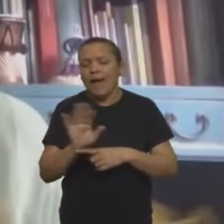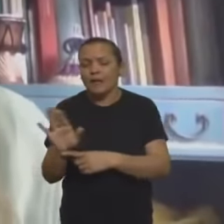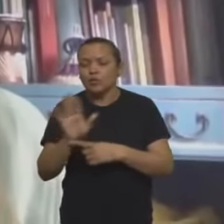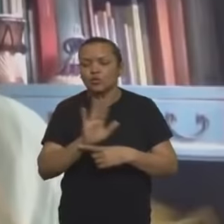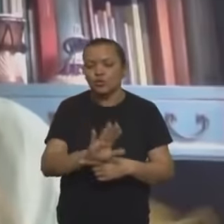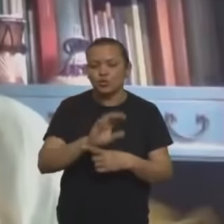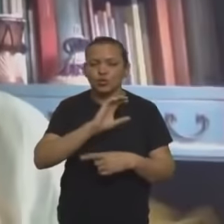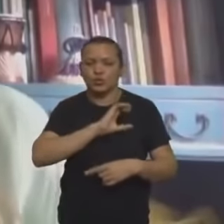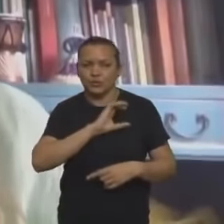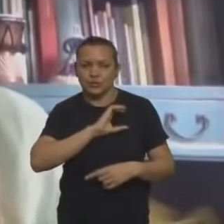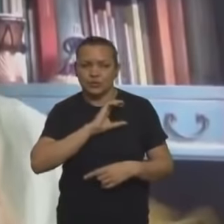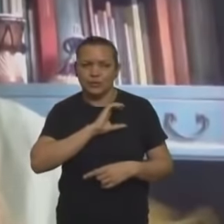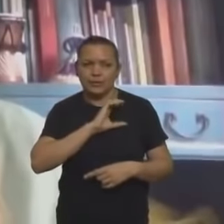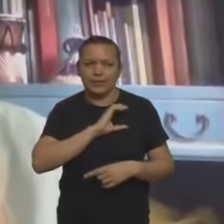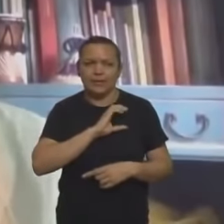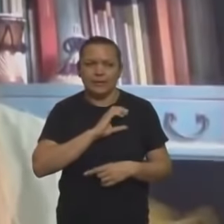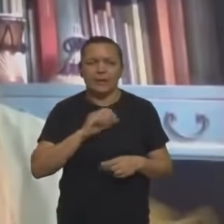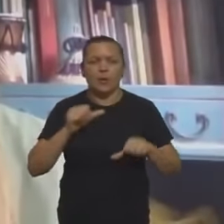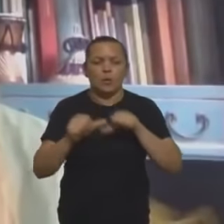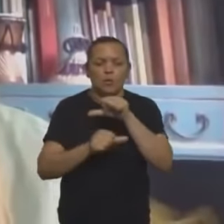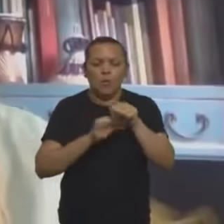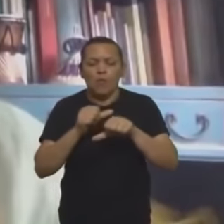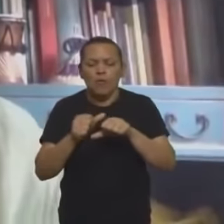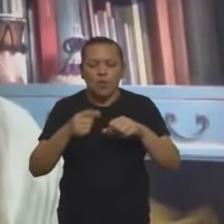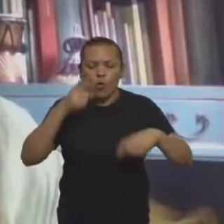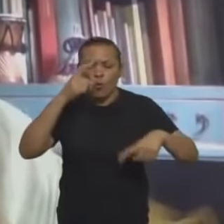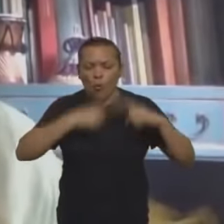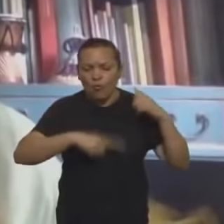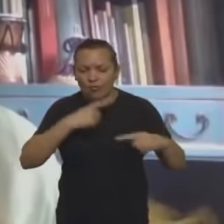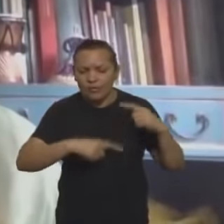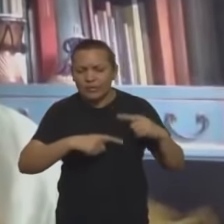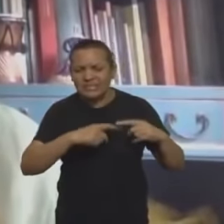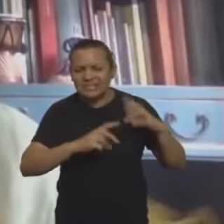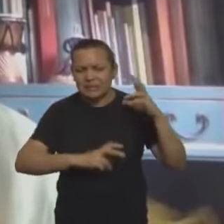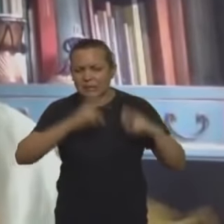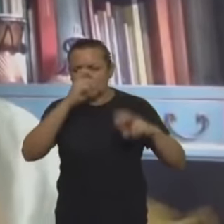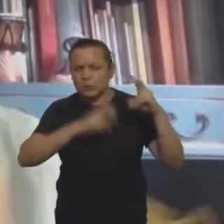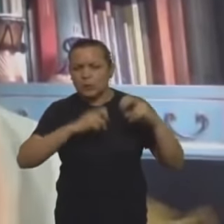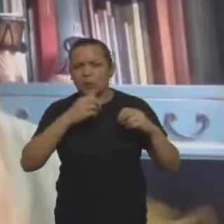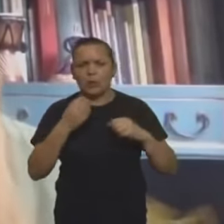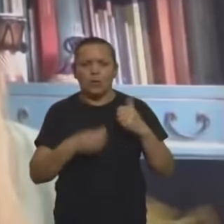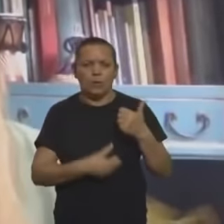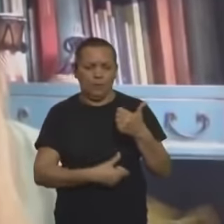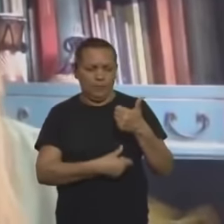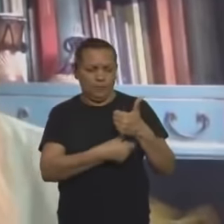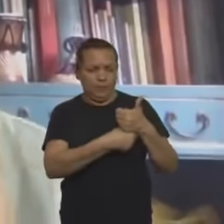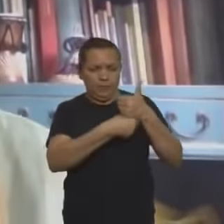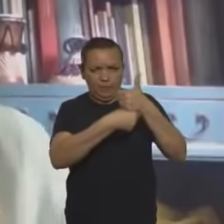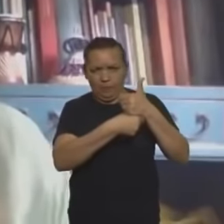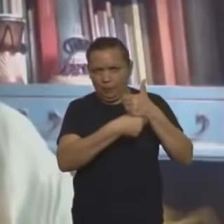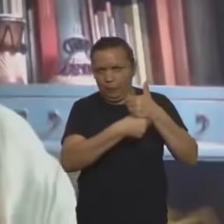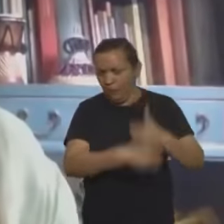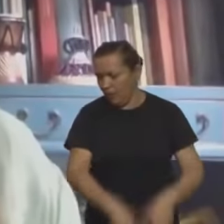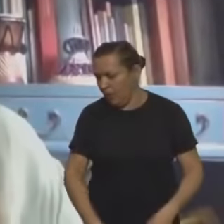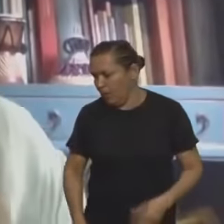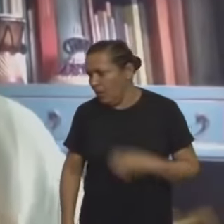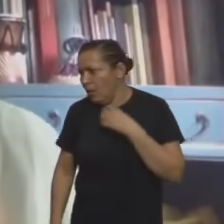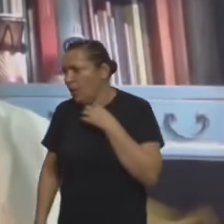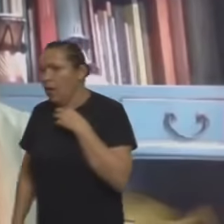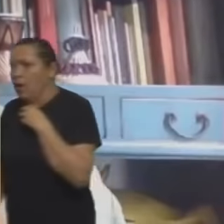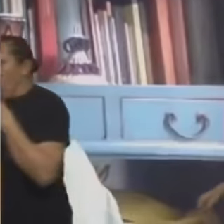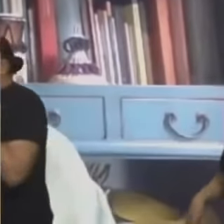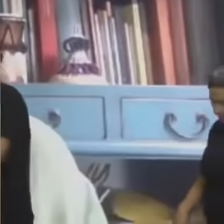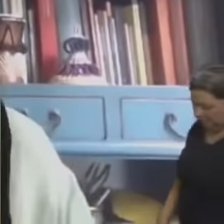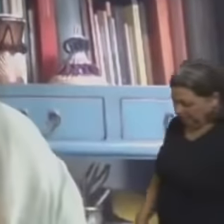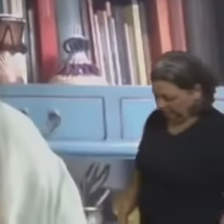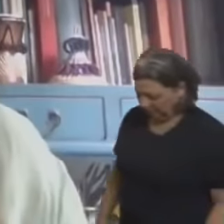né, saber como conduzir aquele conflito. Então, o conflito ele é muito próximo da realidade deles, ele precisa